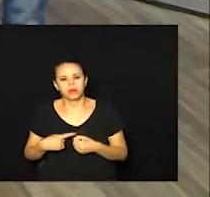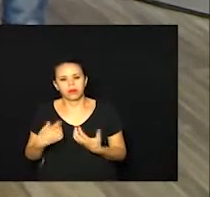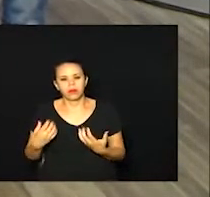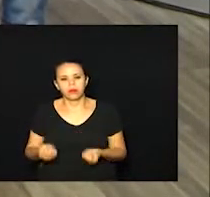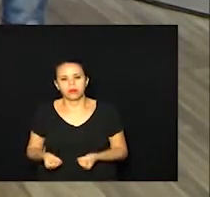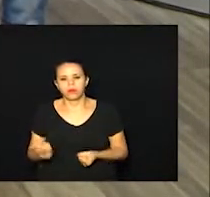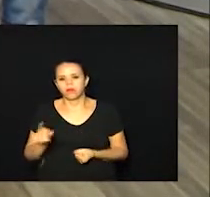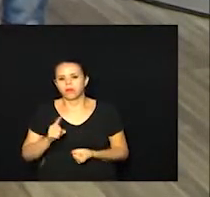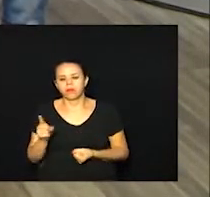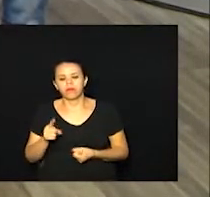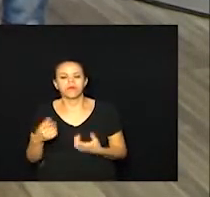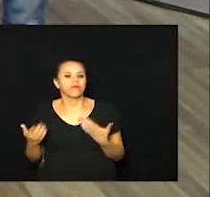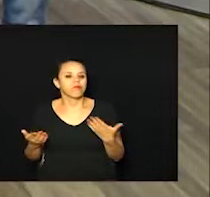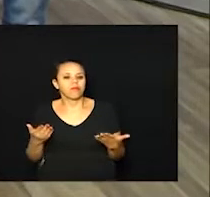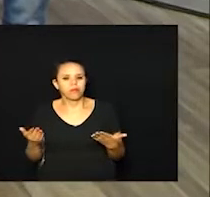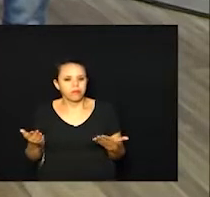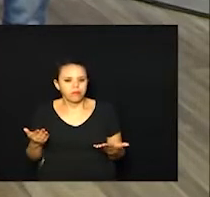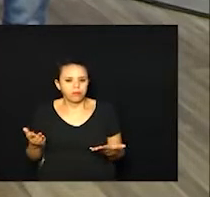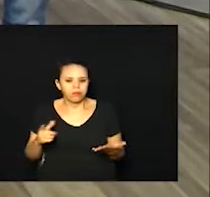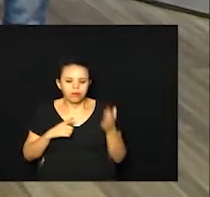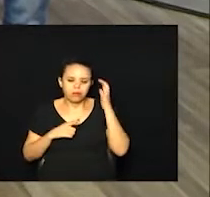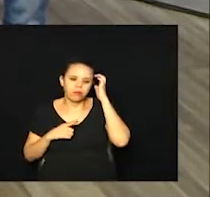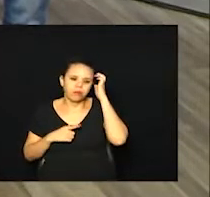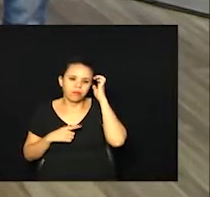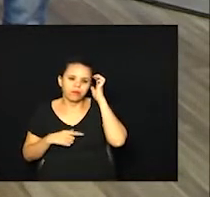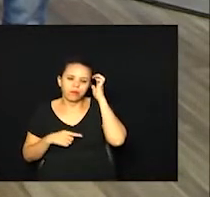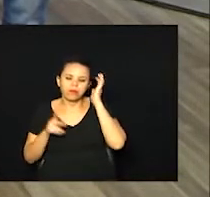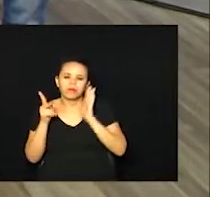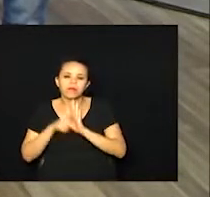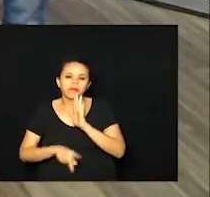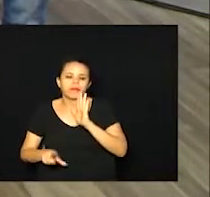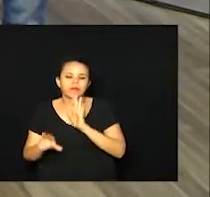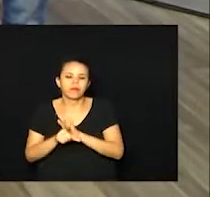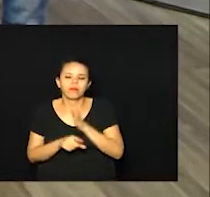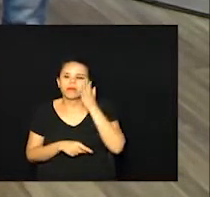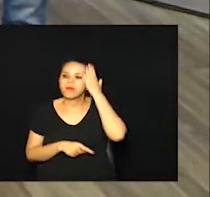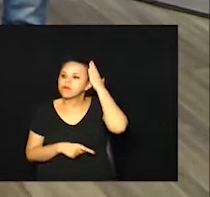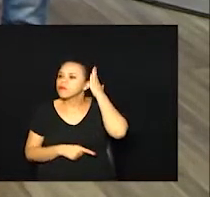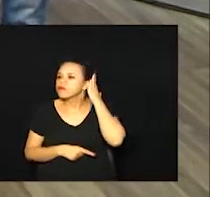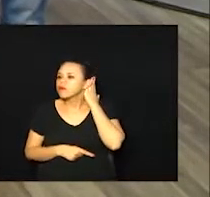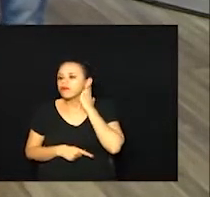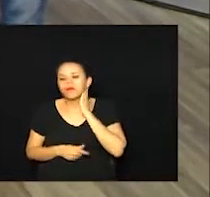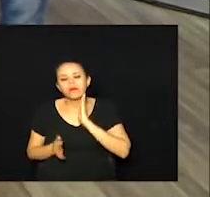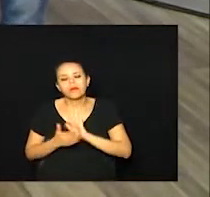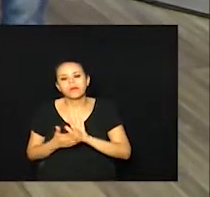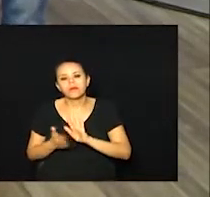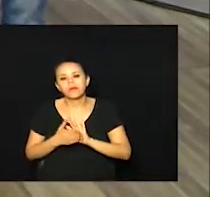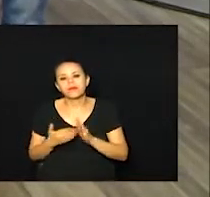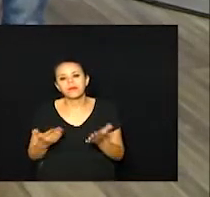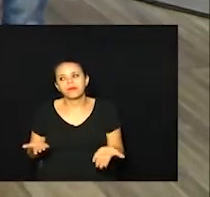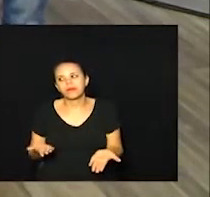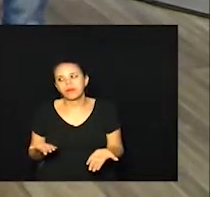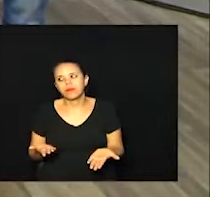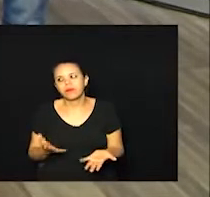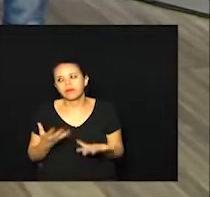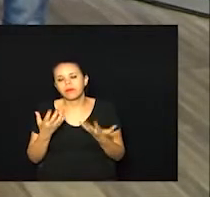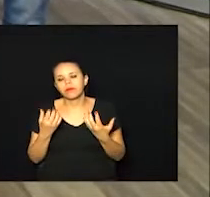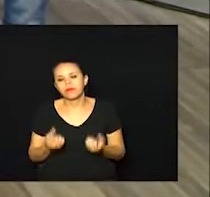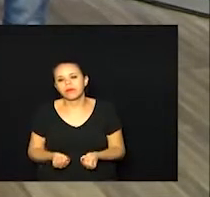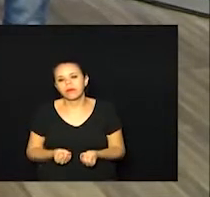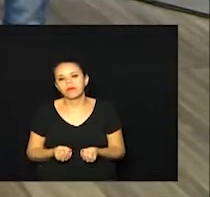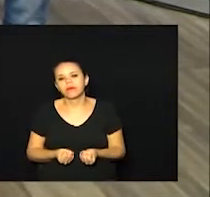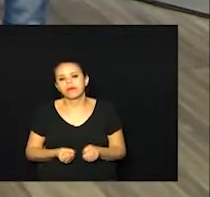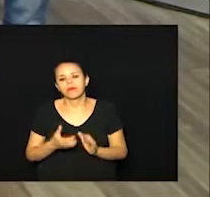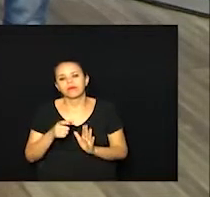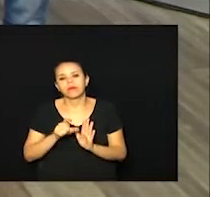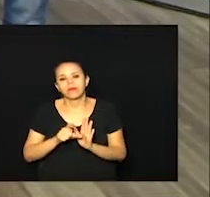tem município que não. Existe um projeto de lei, pelo menos era proposta, para que se aderisse o